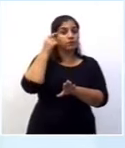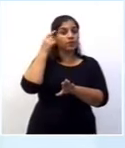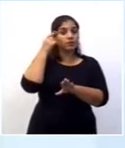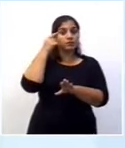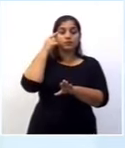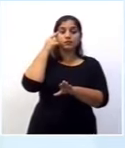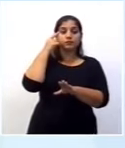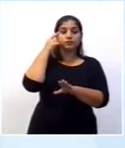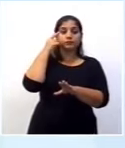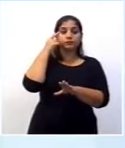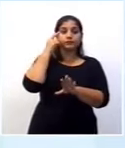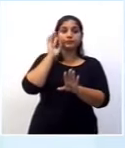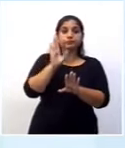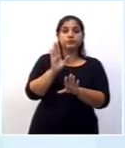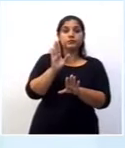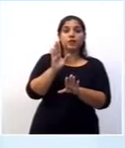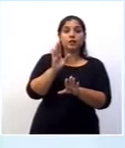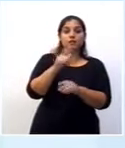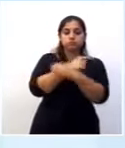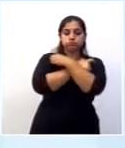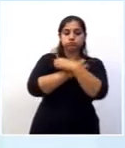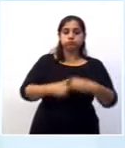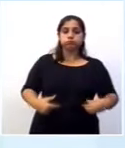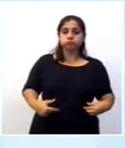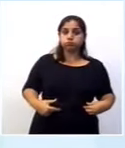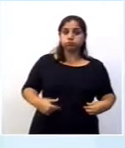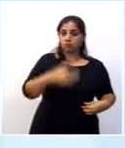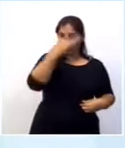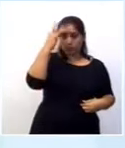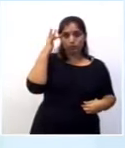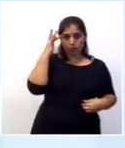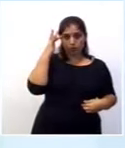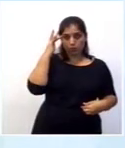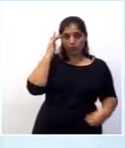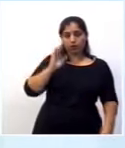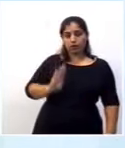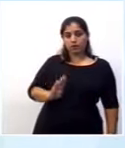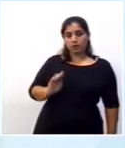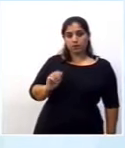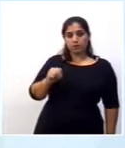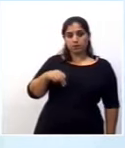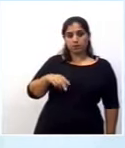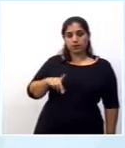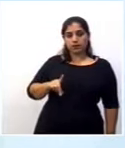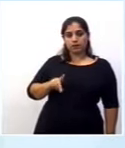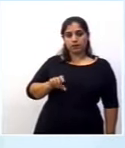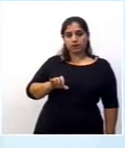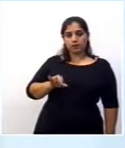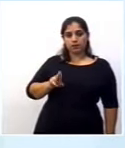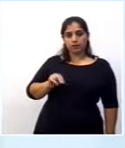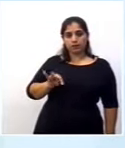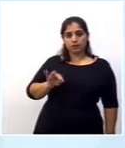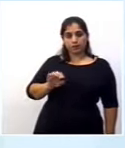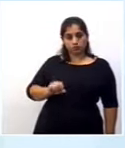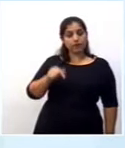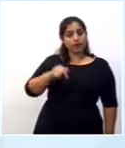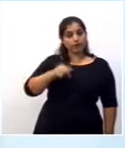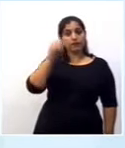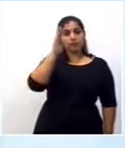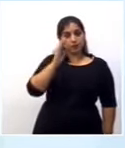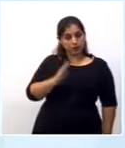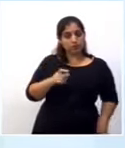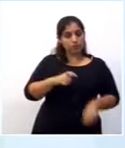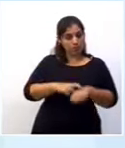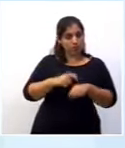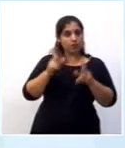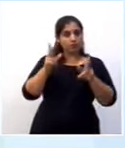pensamos em bandeirantes, não podemos esquecer também que nesse mesmo momento aqui no Brasil, né, no